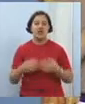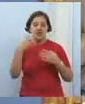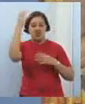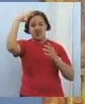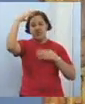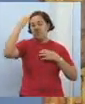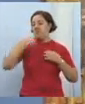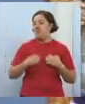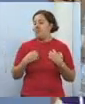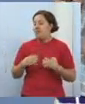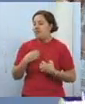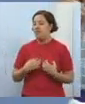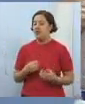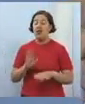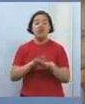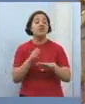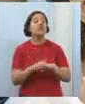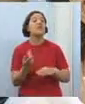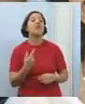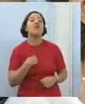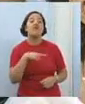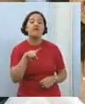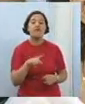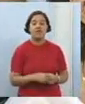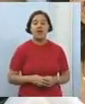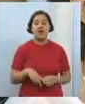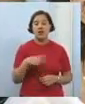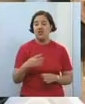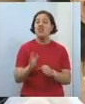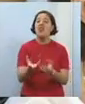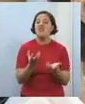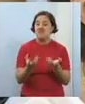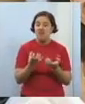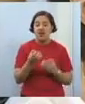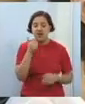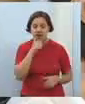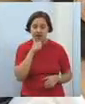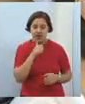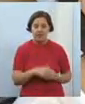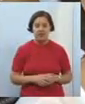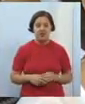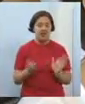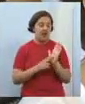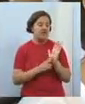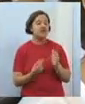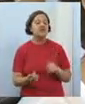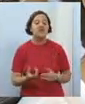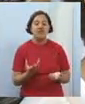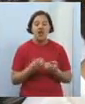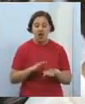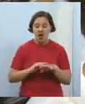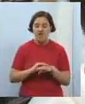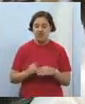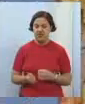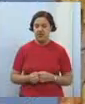Ele era rei, chamou, vai lá, traz aquela senhora lá, vou dar uma chamada de atenção nela. Você viu tomar